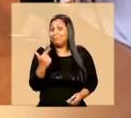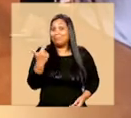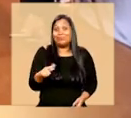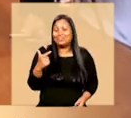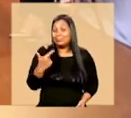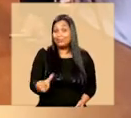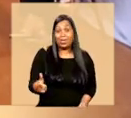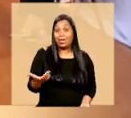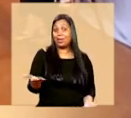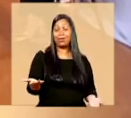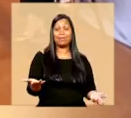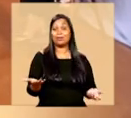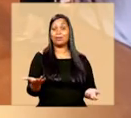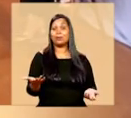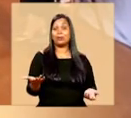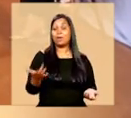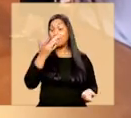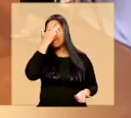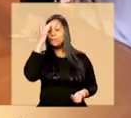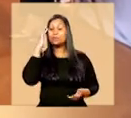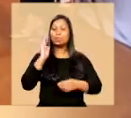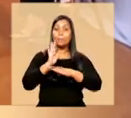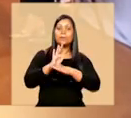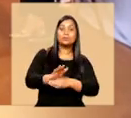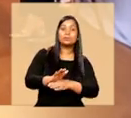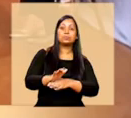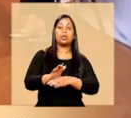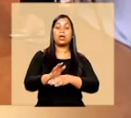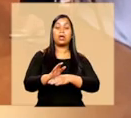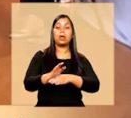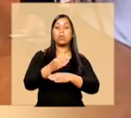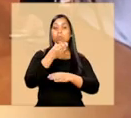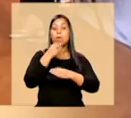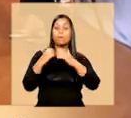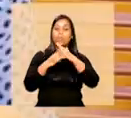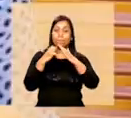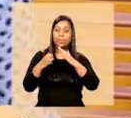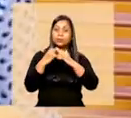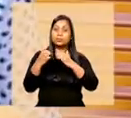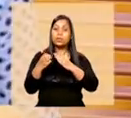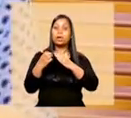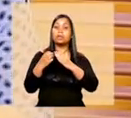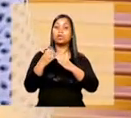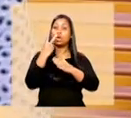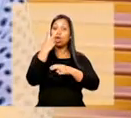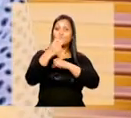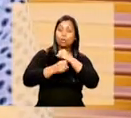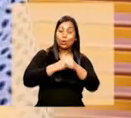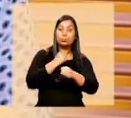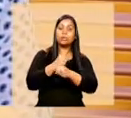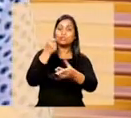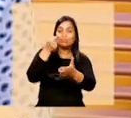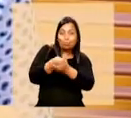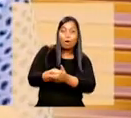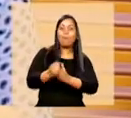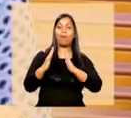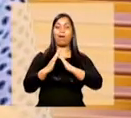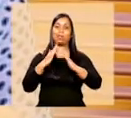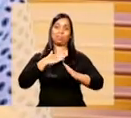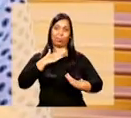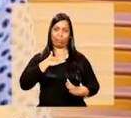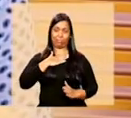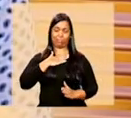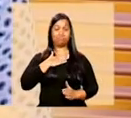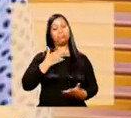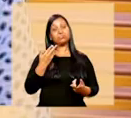têm, né, condições, não tem um anjo como eu tive de achar um empresário que me pagou 2 anos de aluguel aqui.